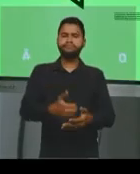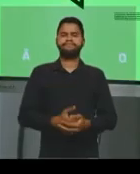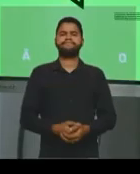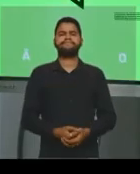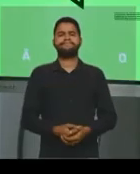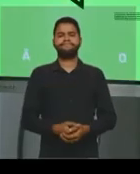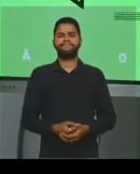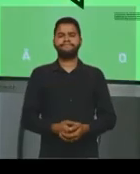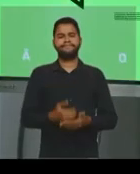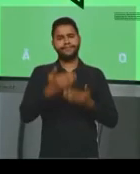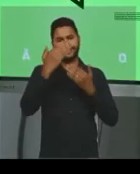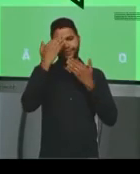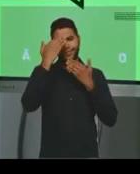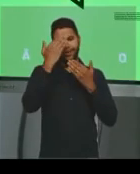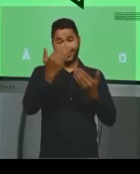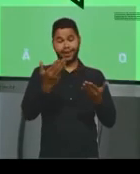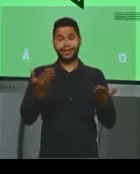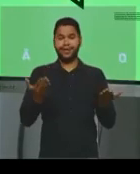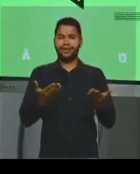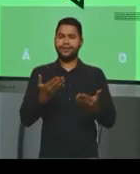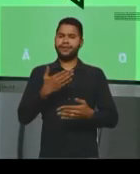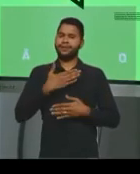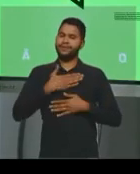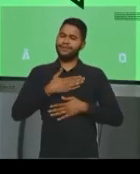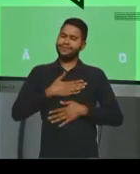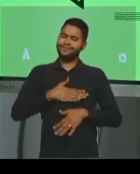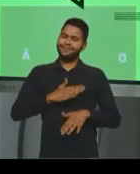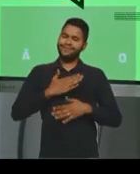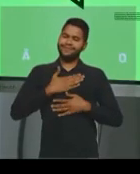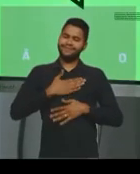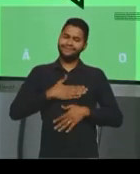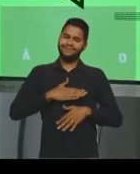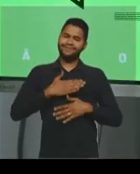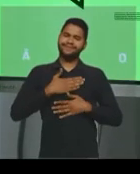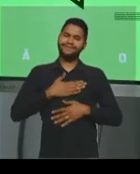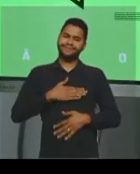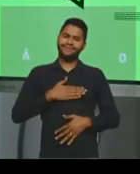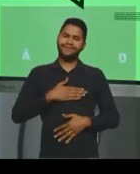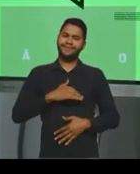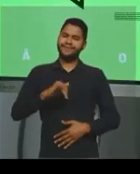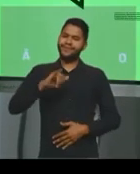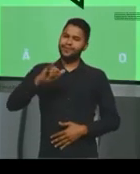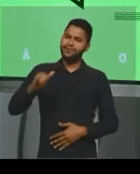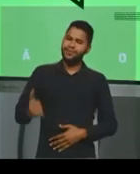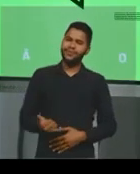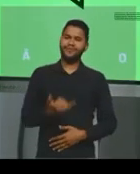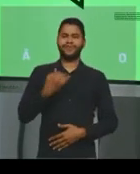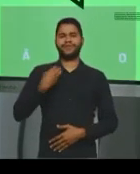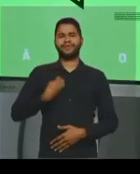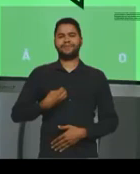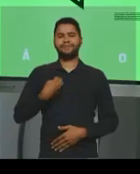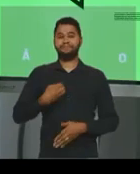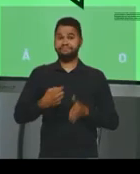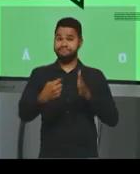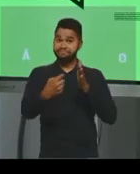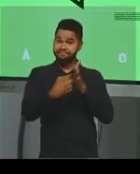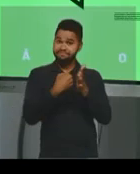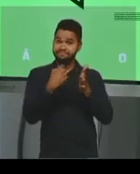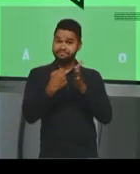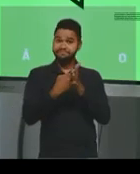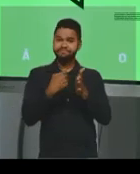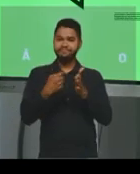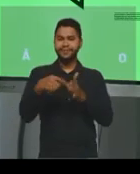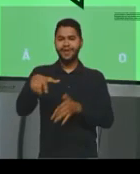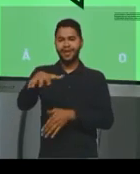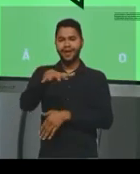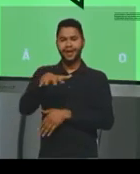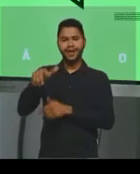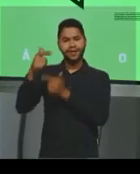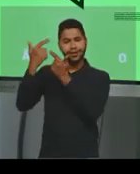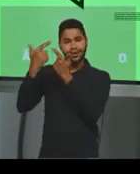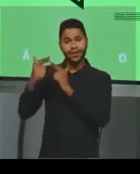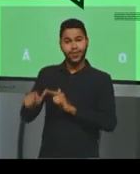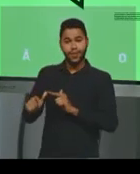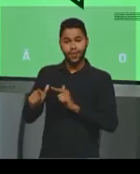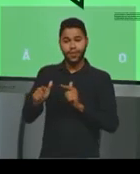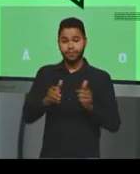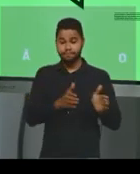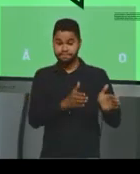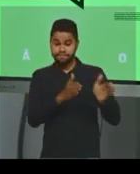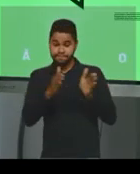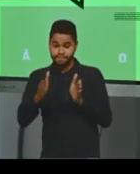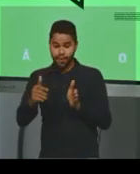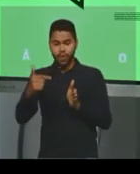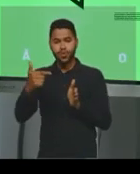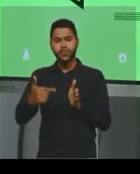professor Fernando. Vamos fazer aquele pequeno intervalo. Aproveite e participe do Tira Dúvidas de Linguagens, que no próximo